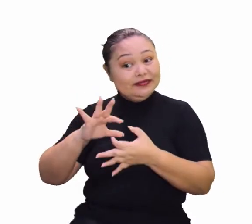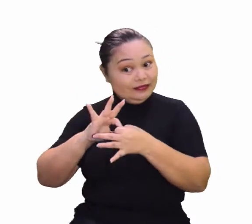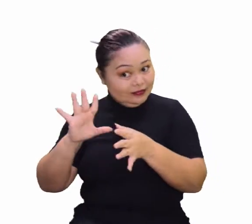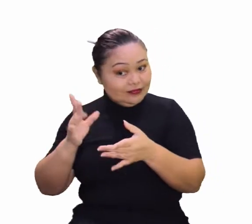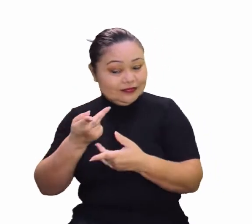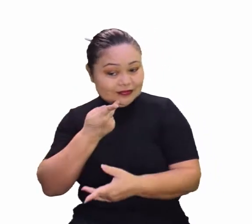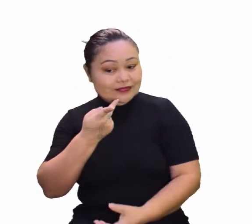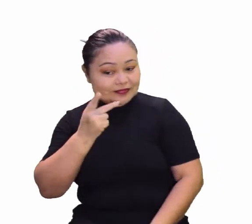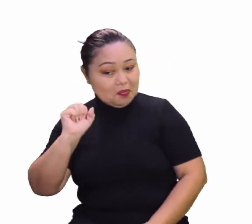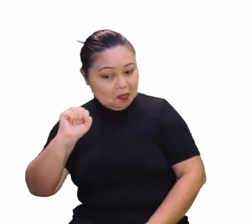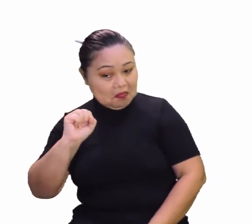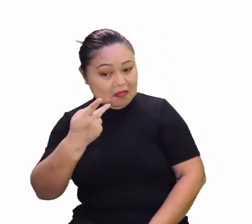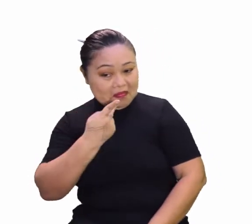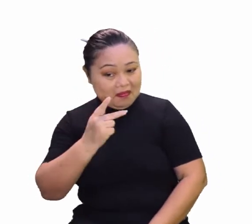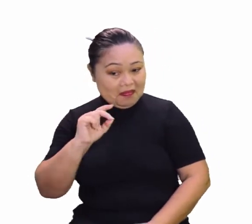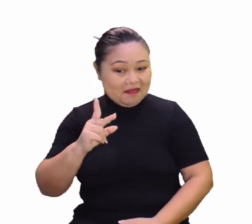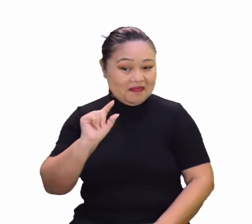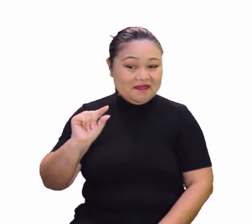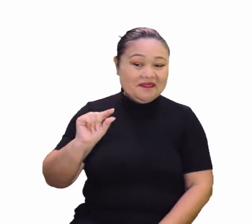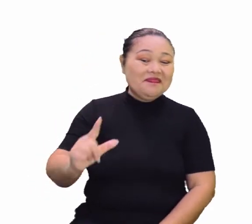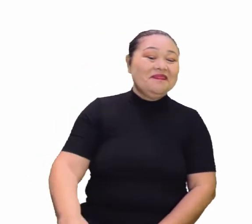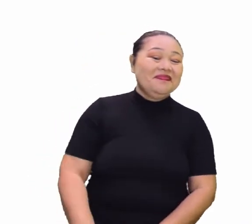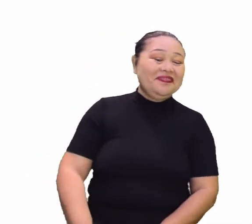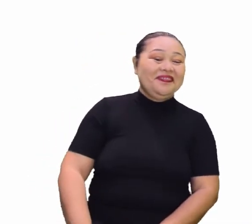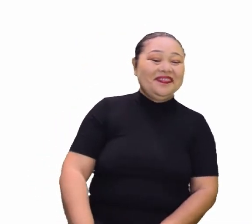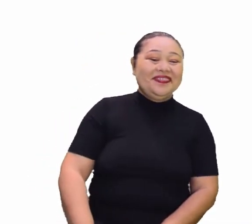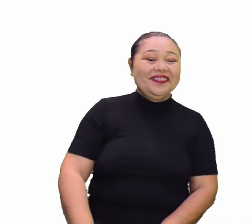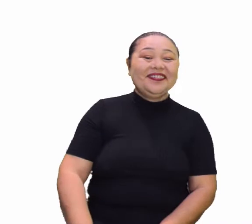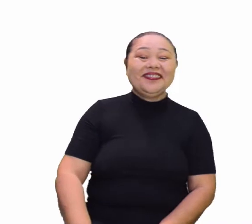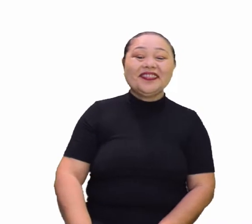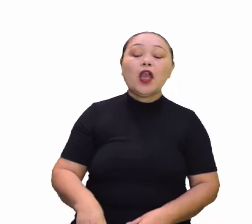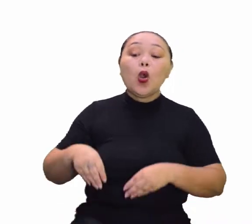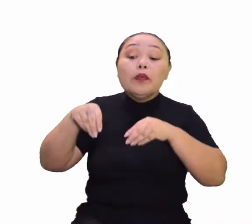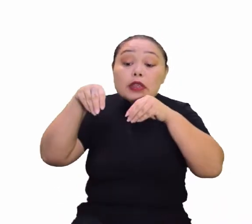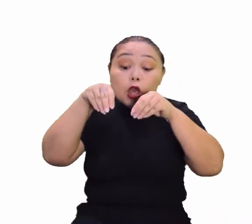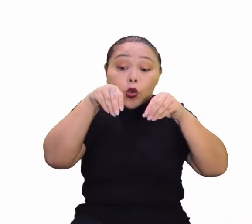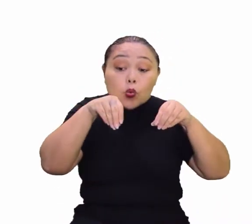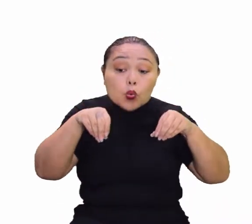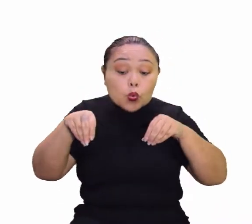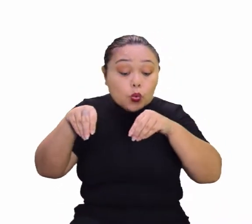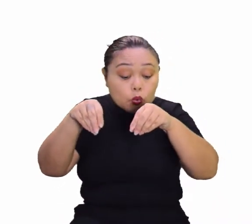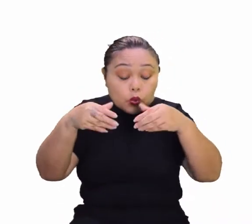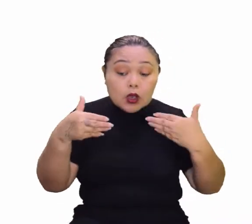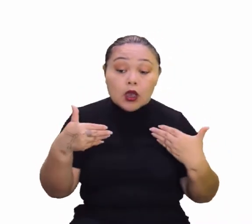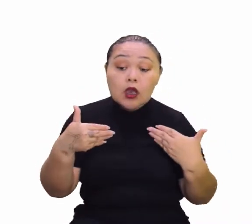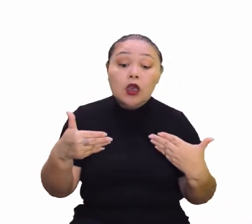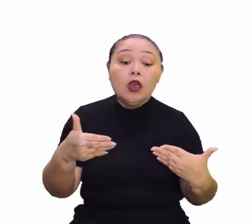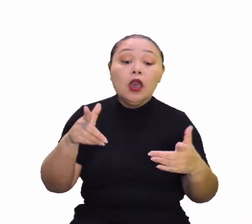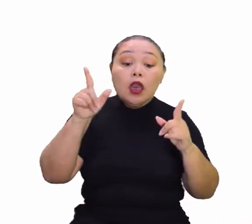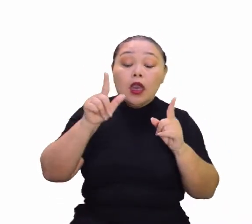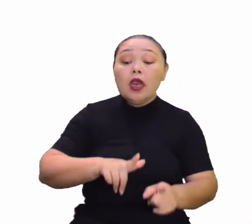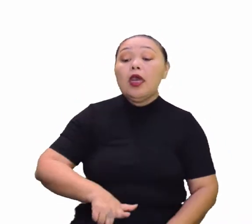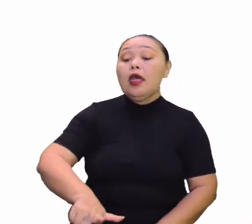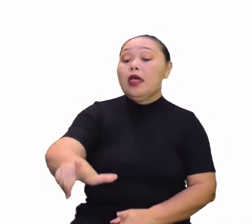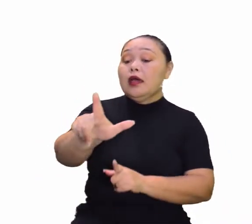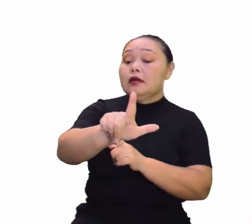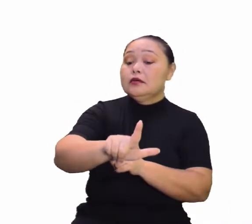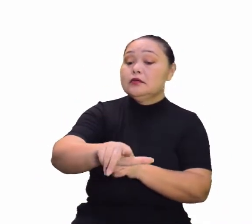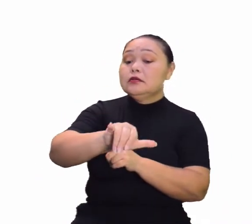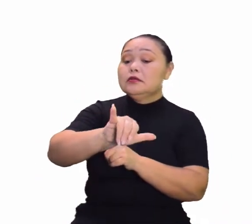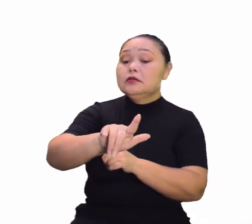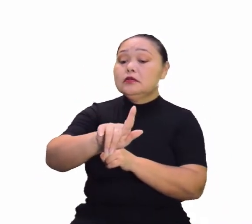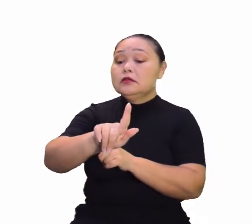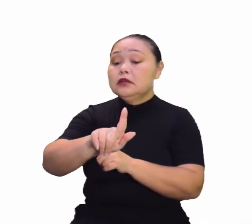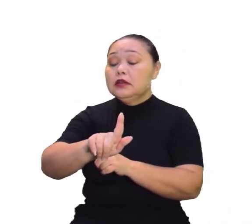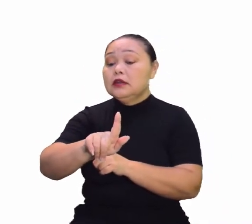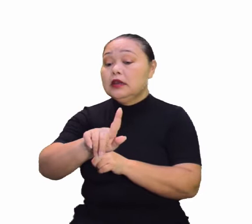hoje. Vamos lá. Olha só, Rogério. Um território declarado litigioso. O que